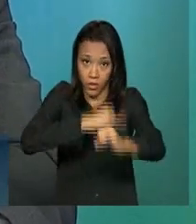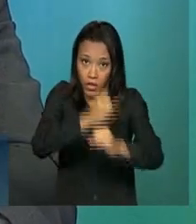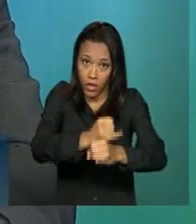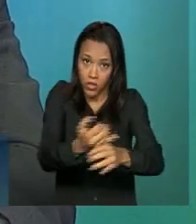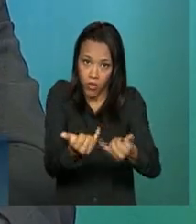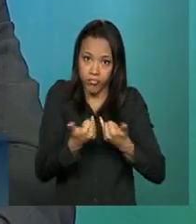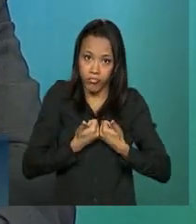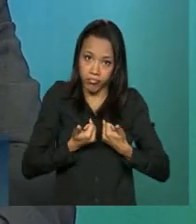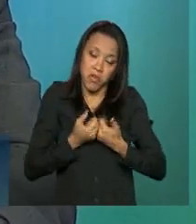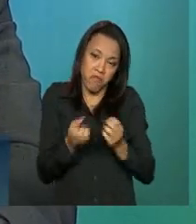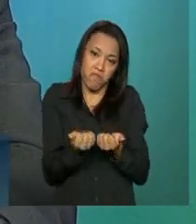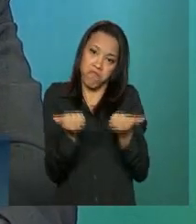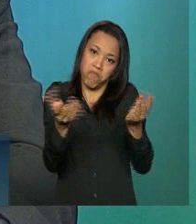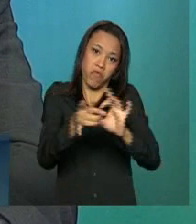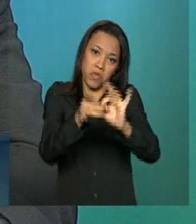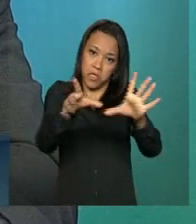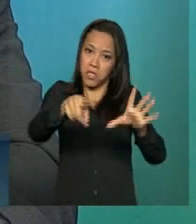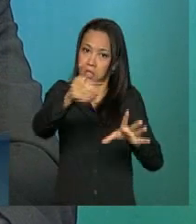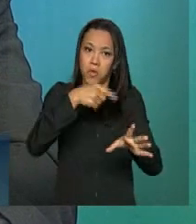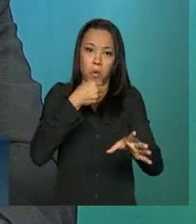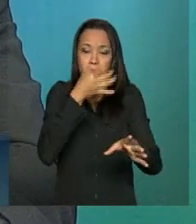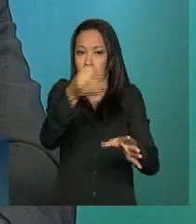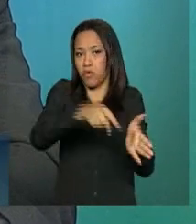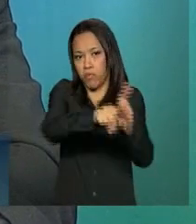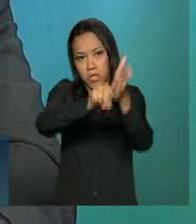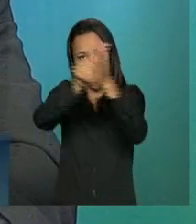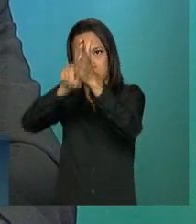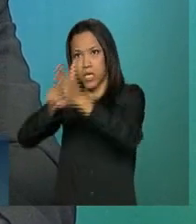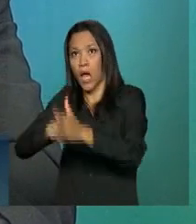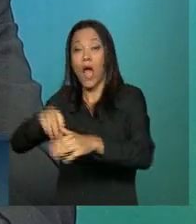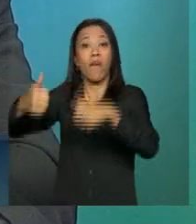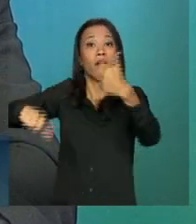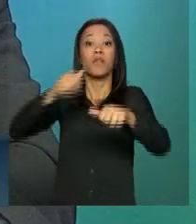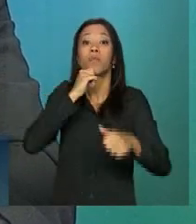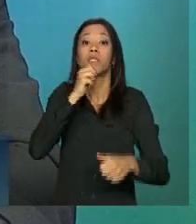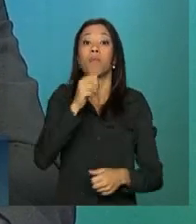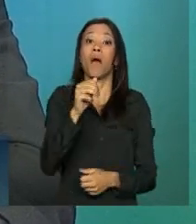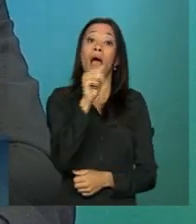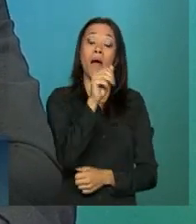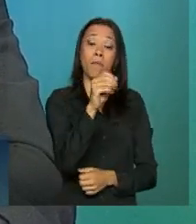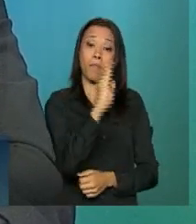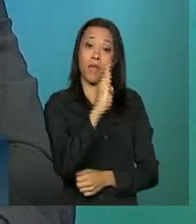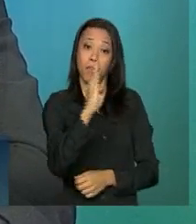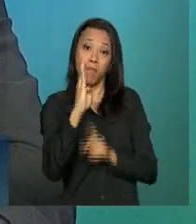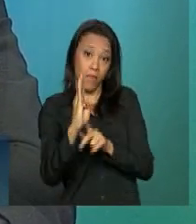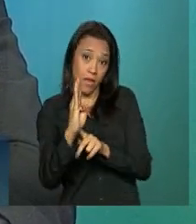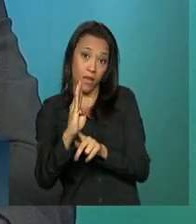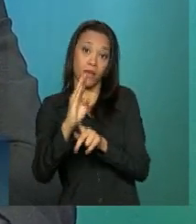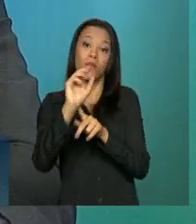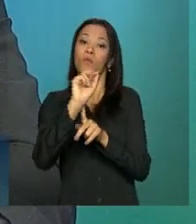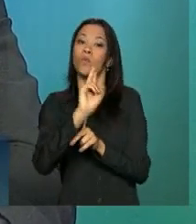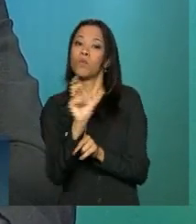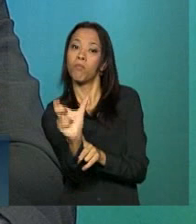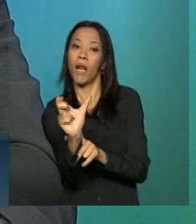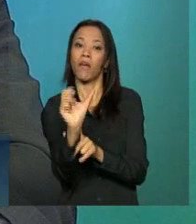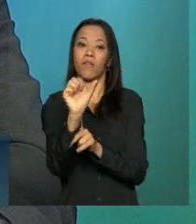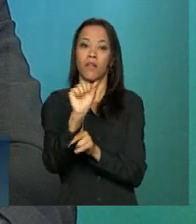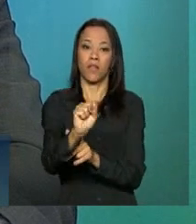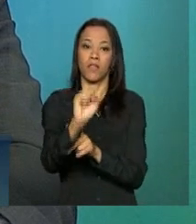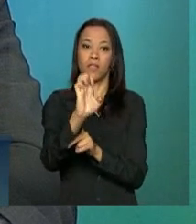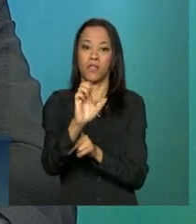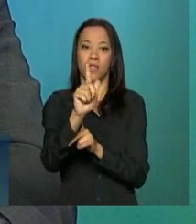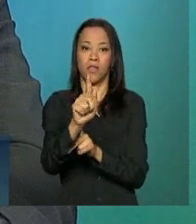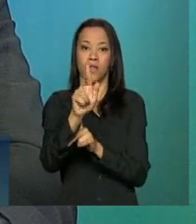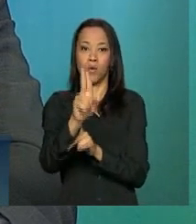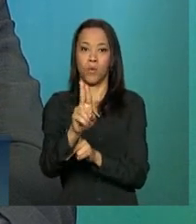bem, eu deixaria vocês consultarem qual foi a evolução de preço, por exemplo, da BB Seguridade, que eu acho que dá uma ideia